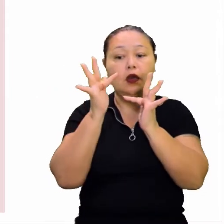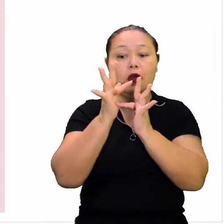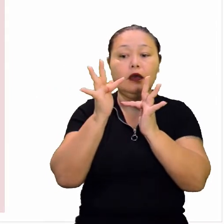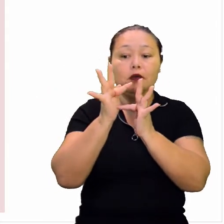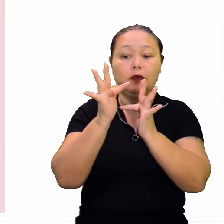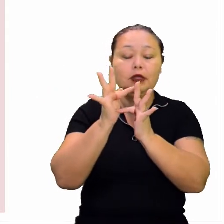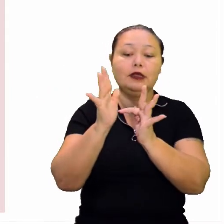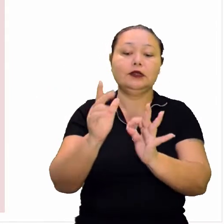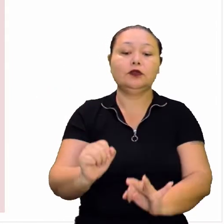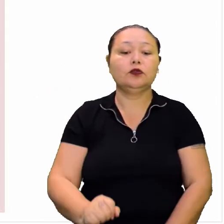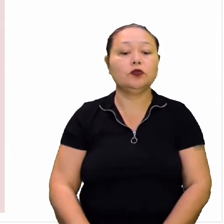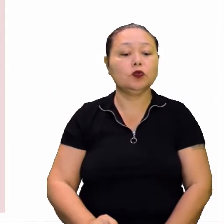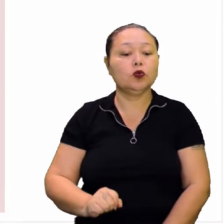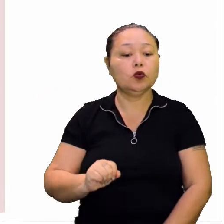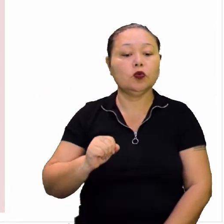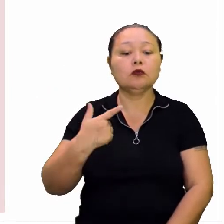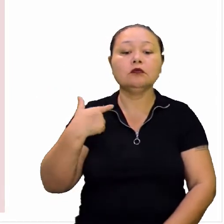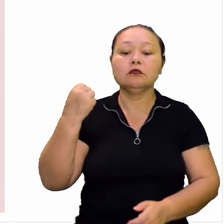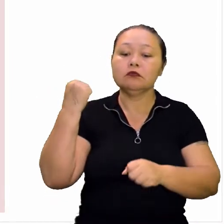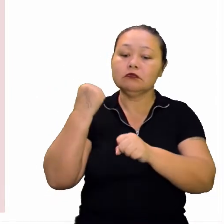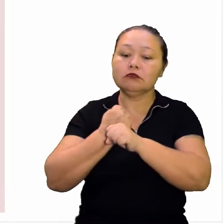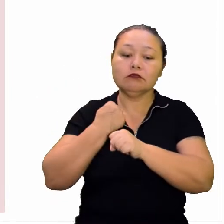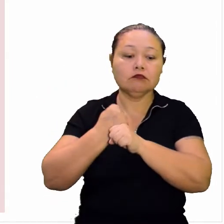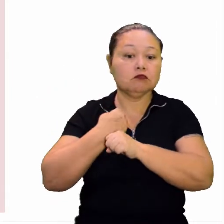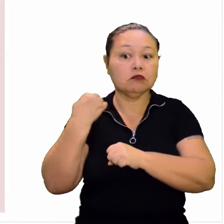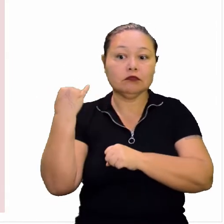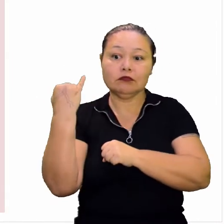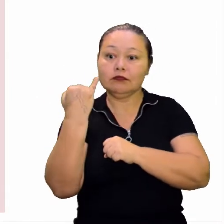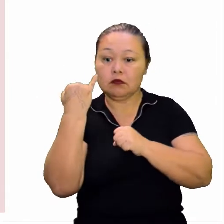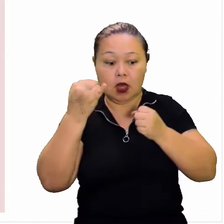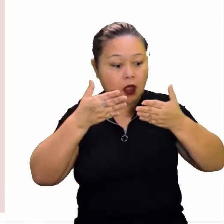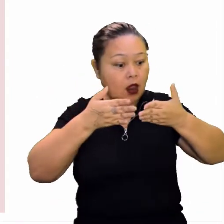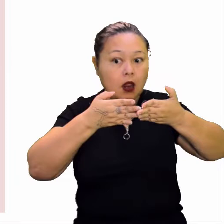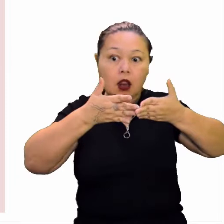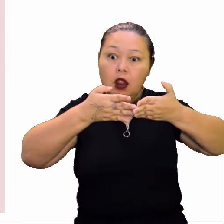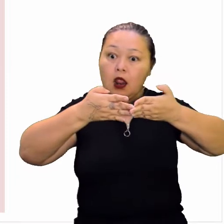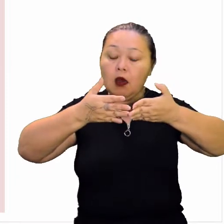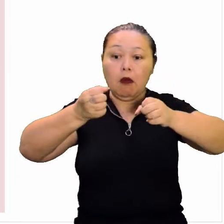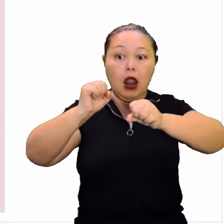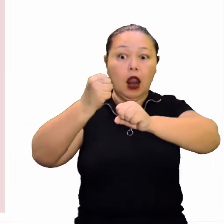púrpura. Construíram grandes e importantes navios.